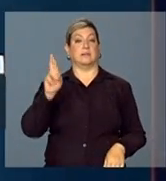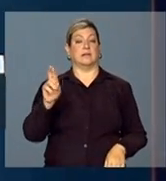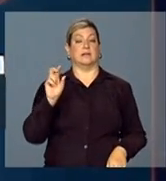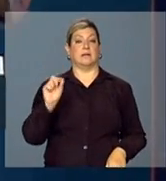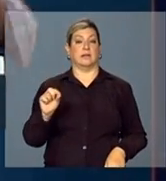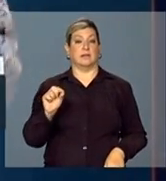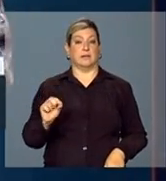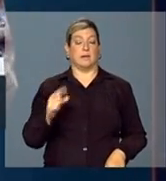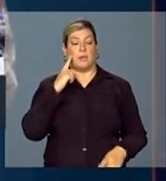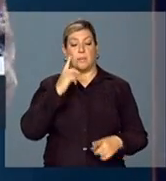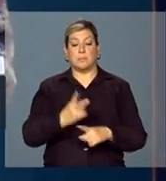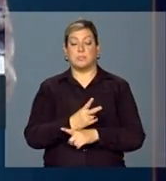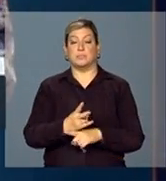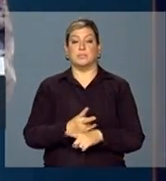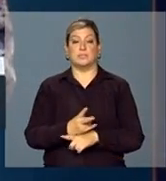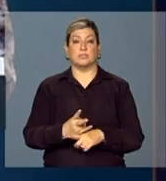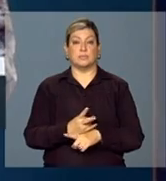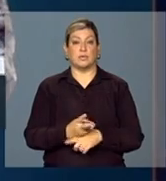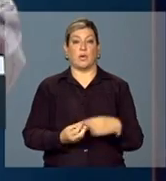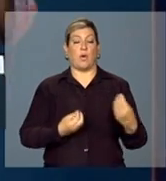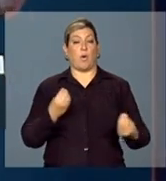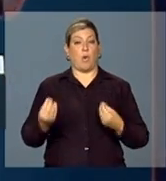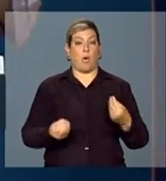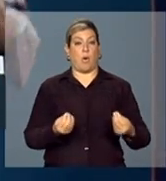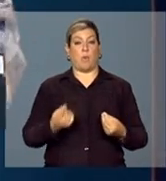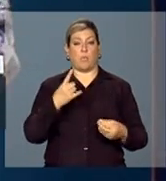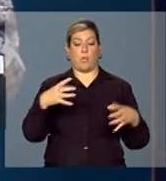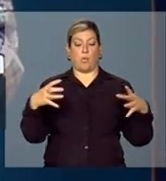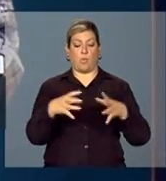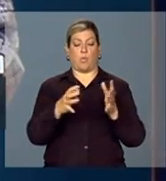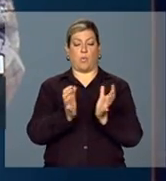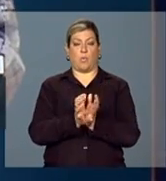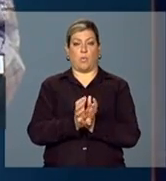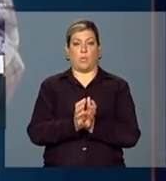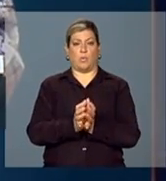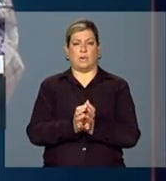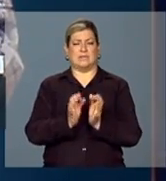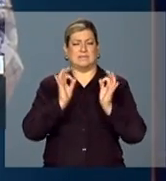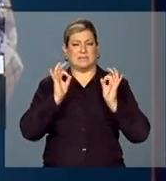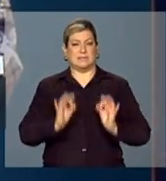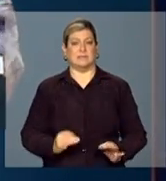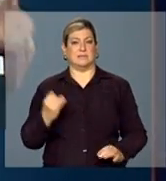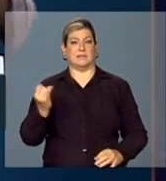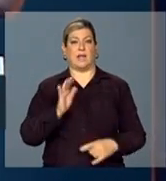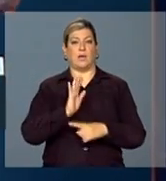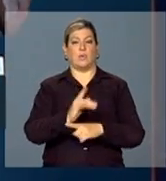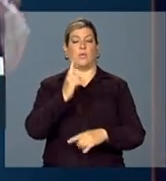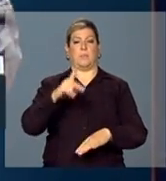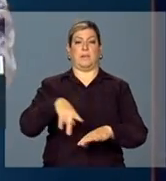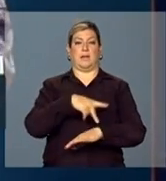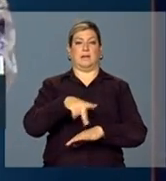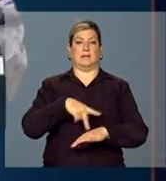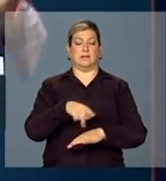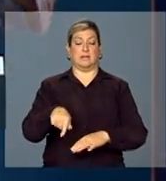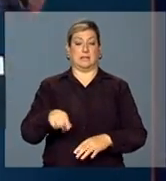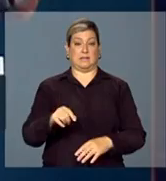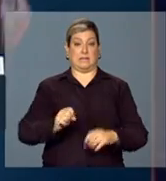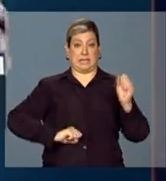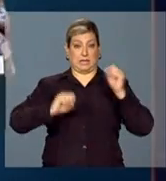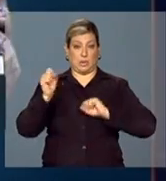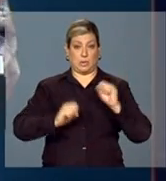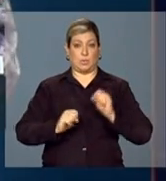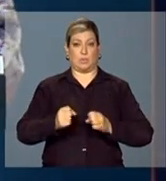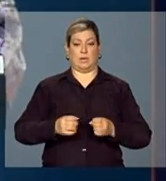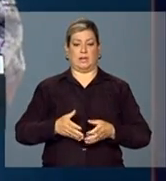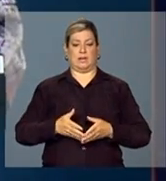da exploração de um segmento crucial para uma nação, que é a indústria da defesa,